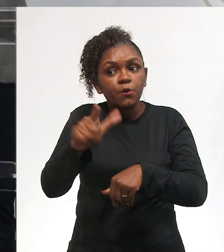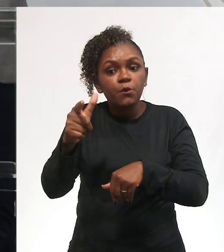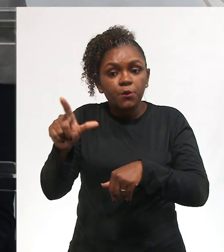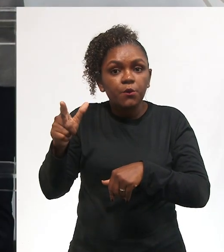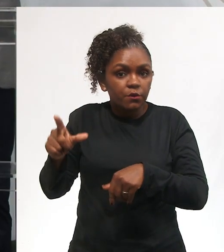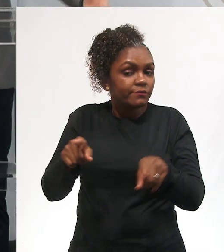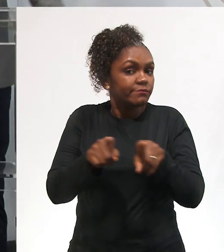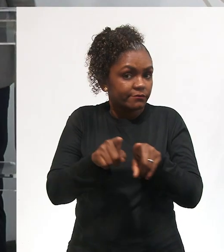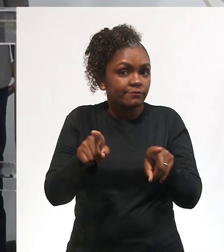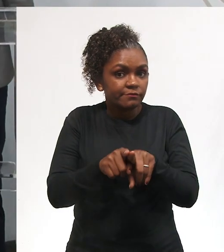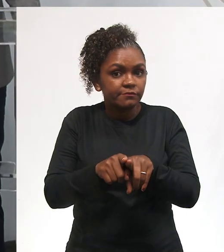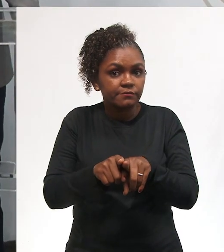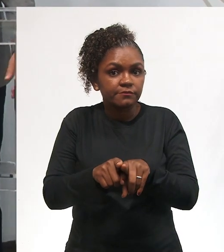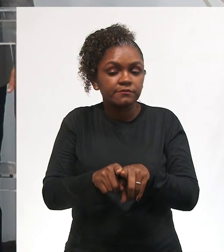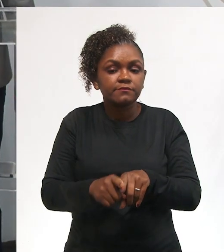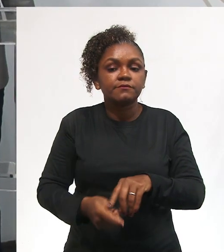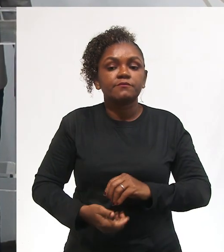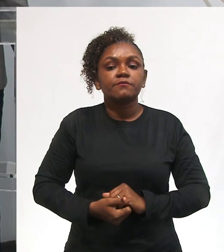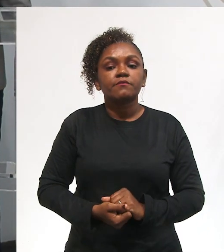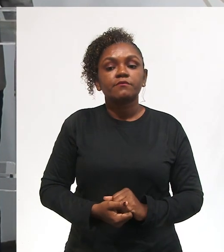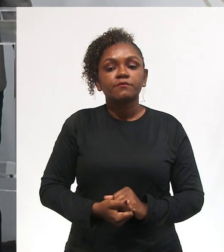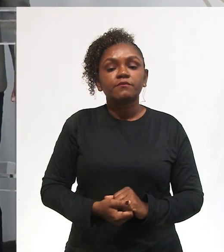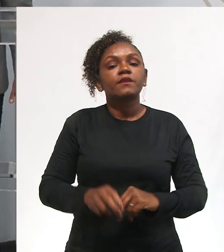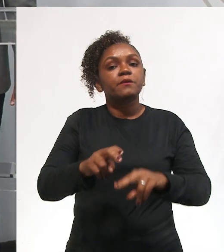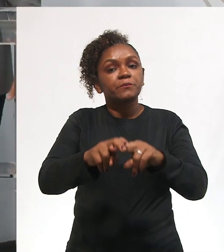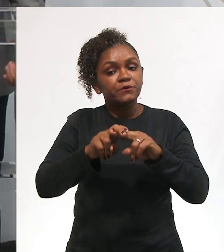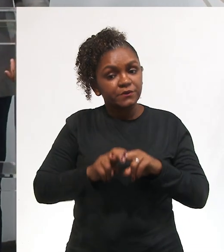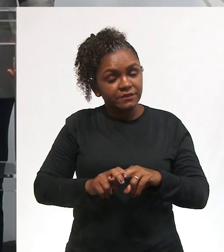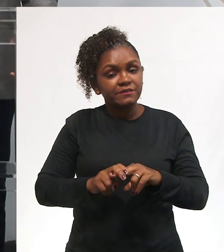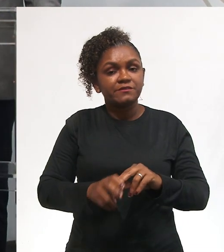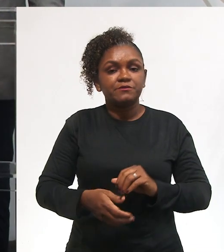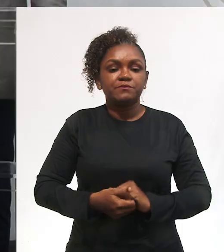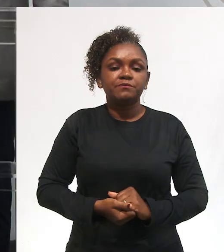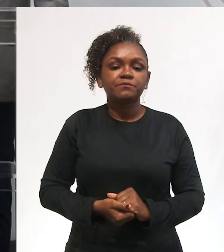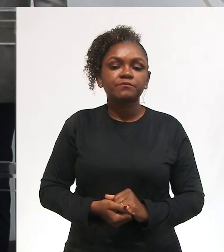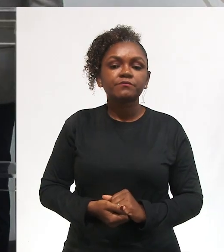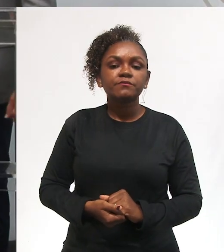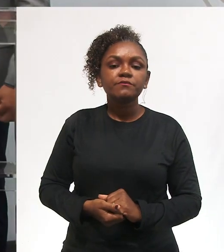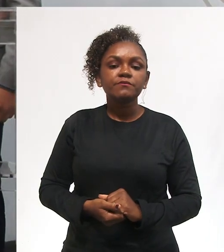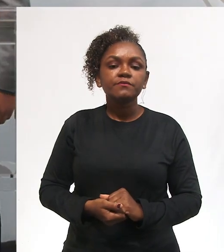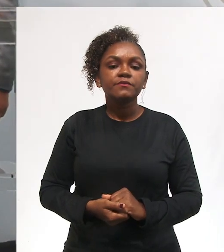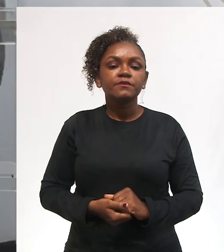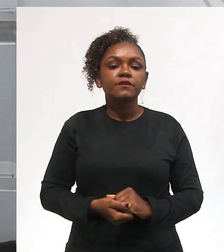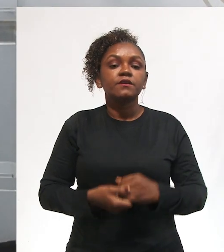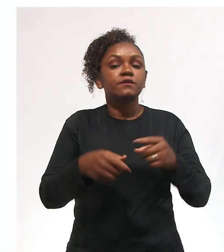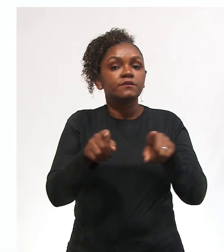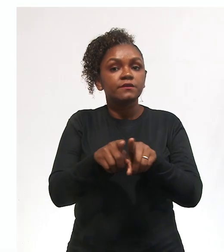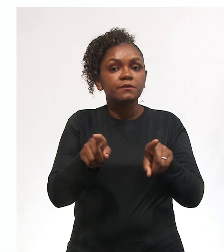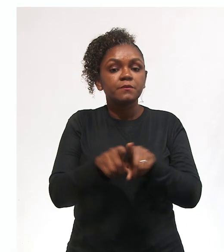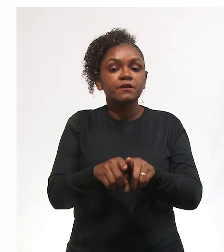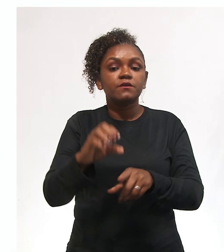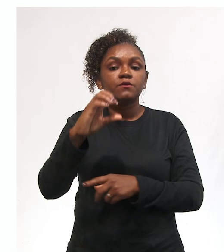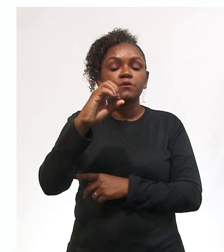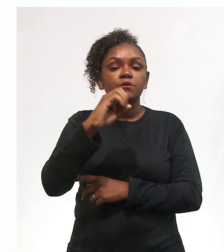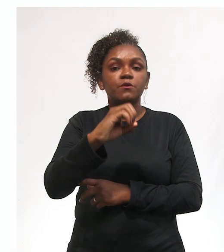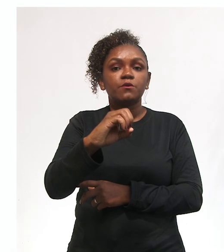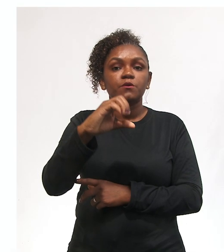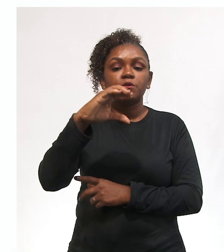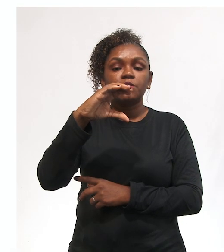toda dentro do material pedagógico. Por isso que existe o material pedagógico também. Então, existe também o currículo